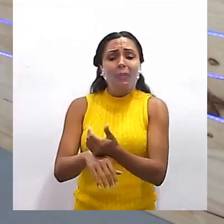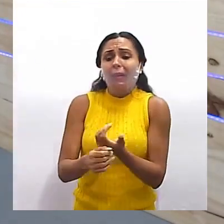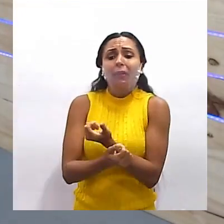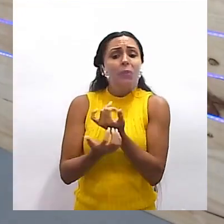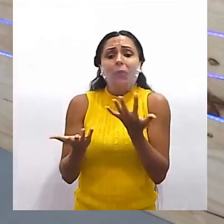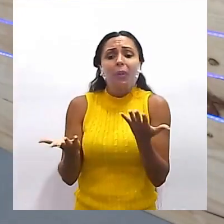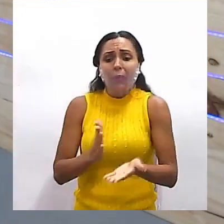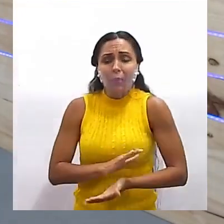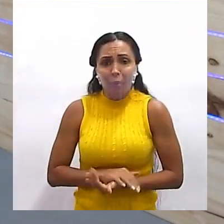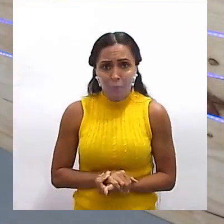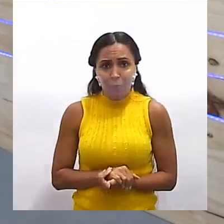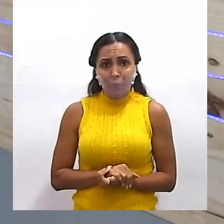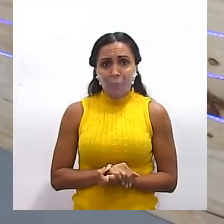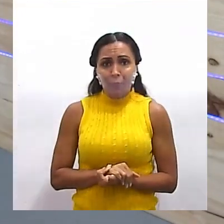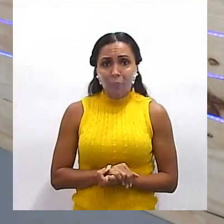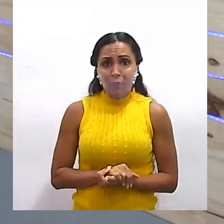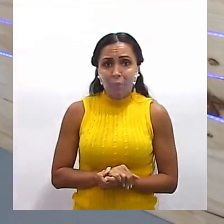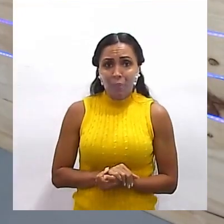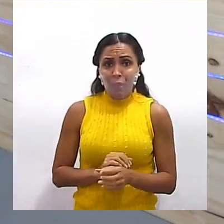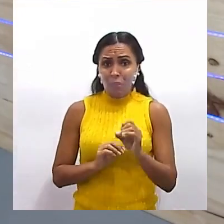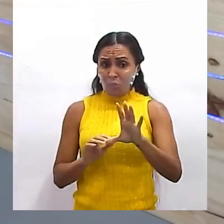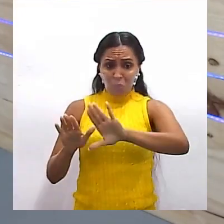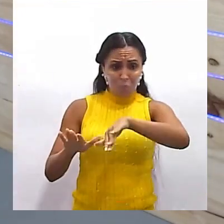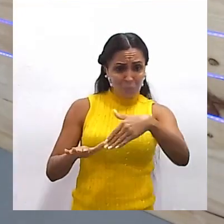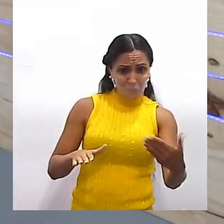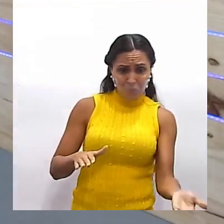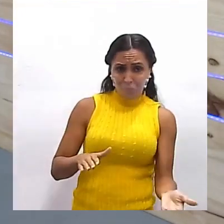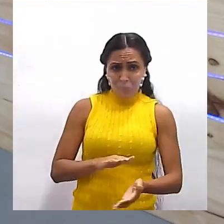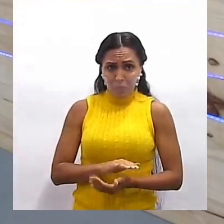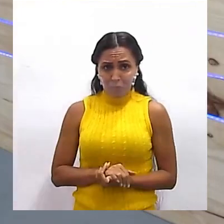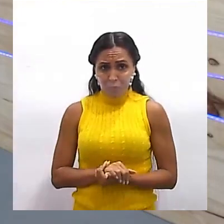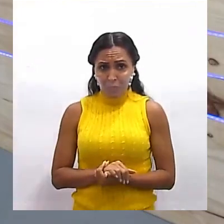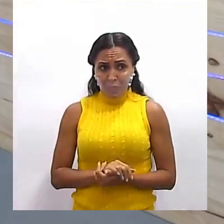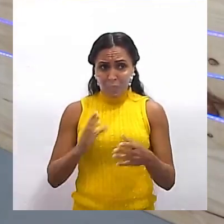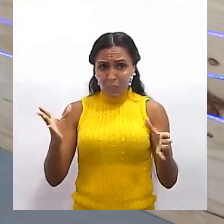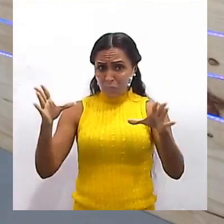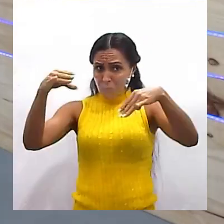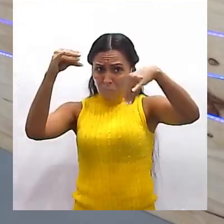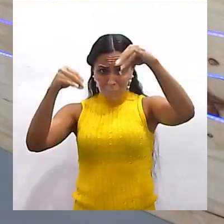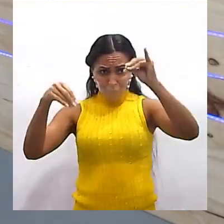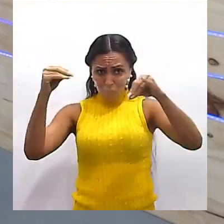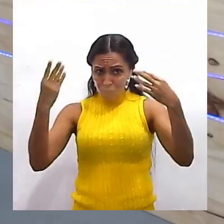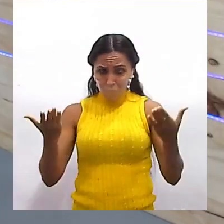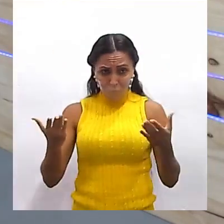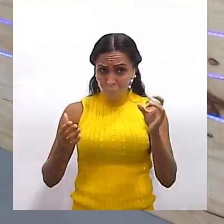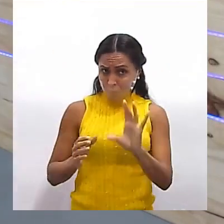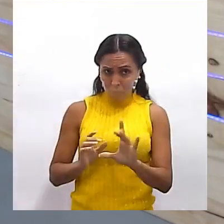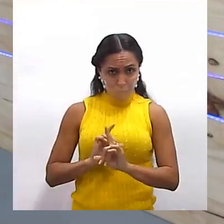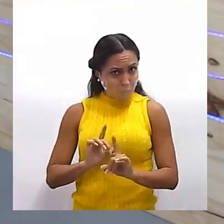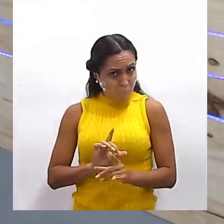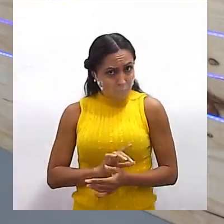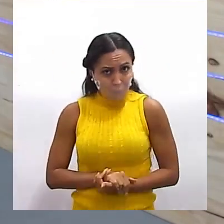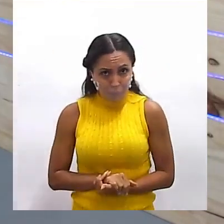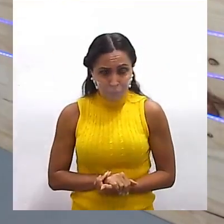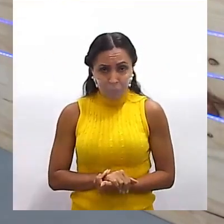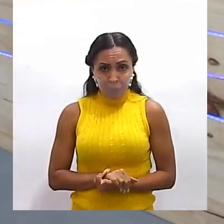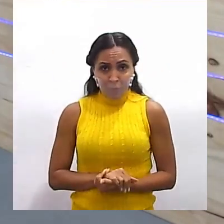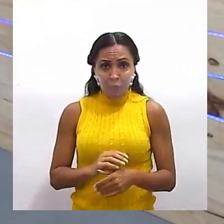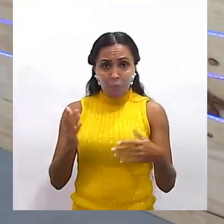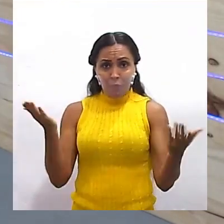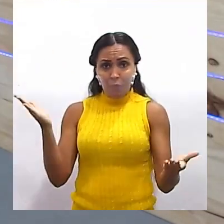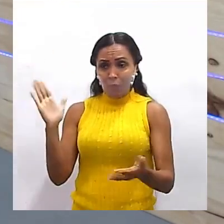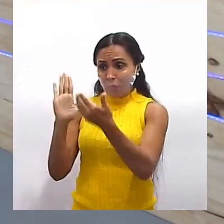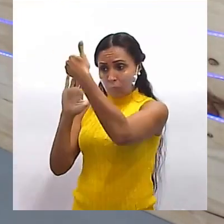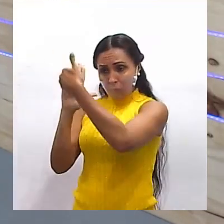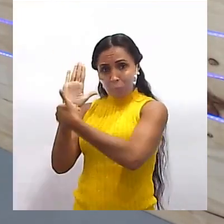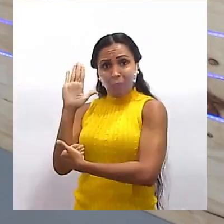final dentro da caixa? É só a caixa externamente? É só o plástico? Entendeu? Questão de documentação.